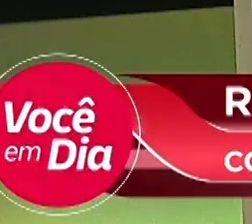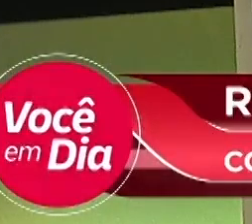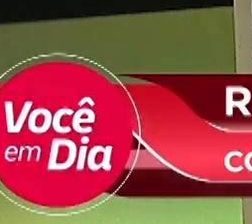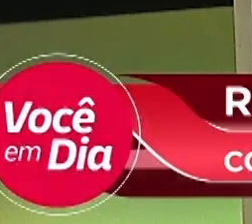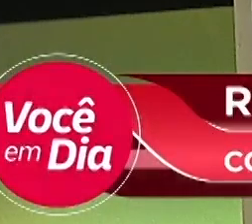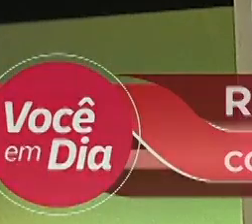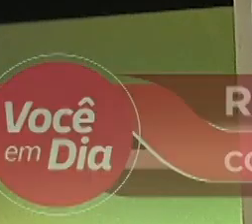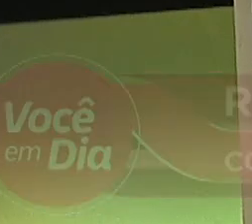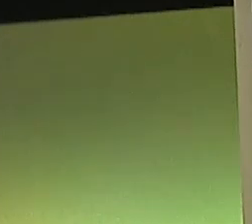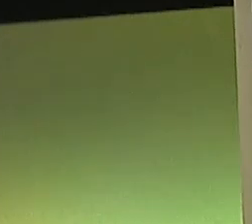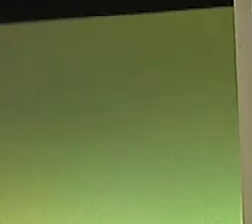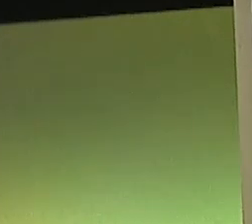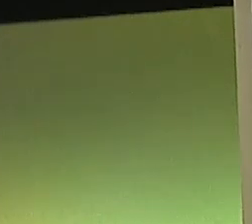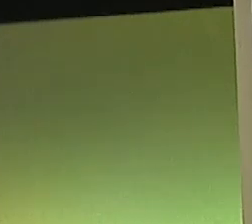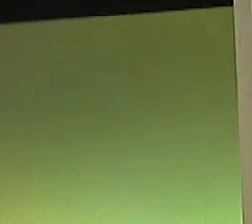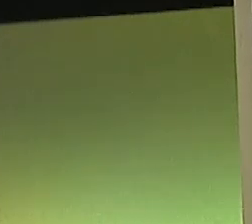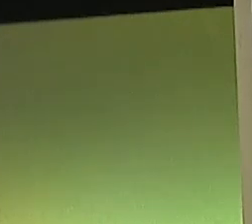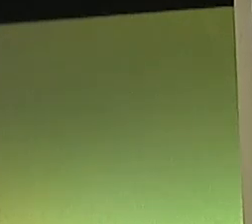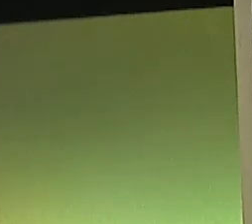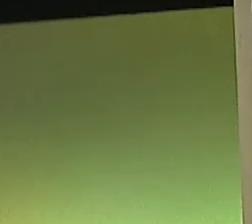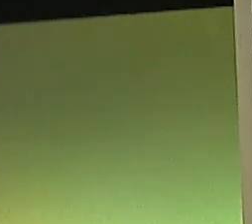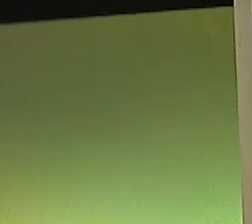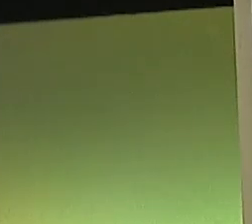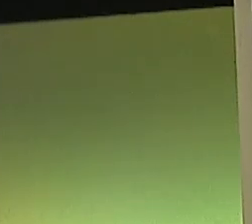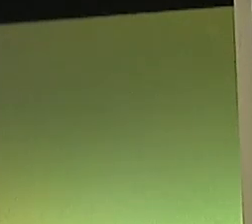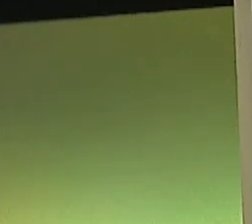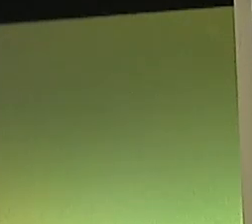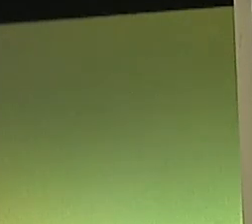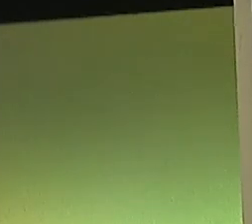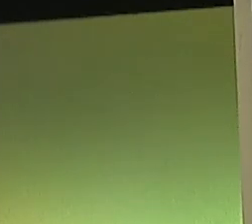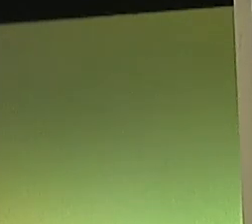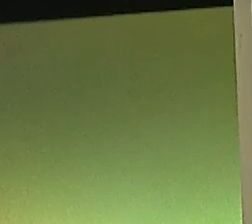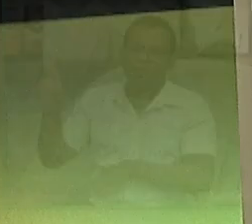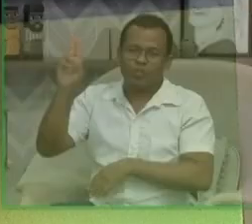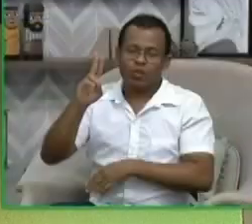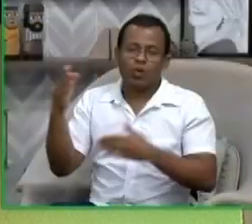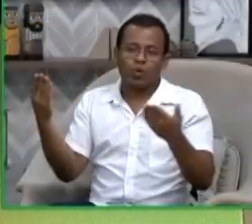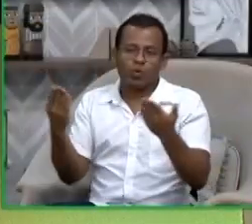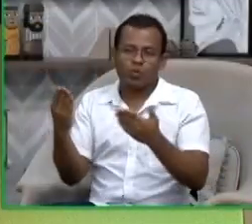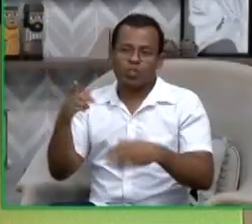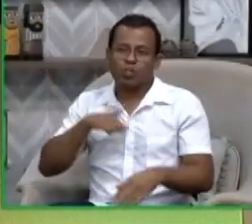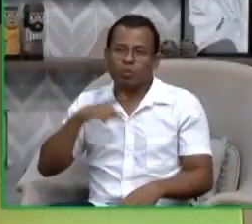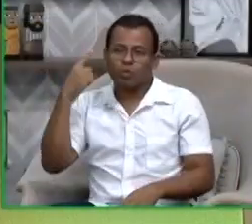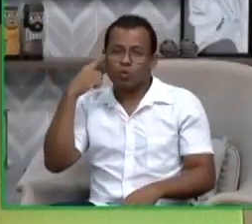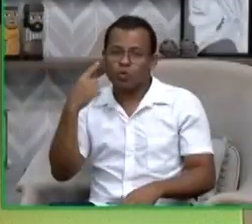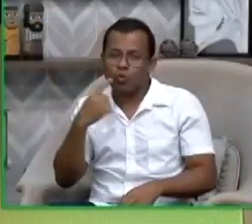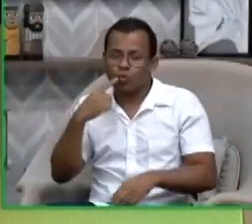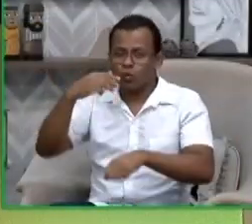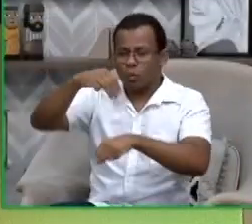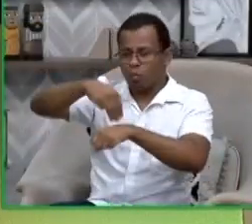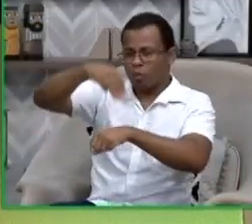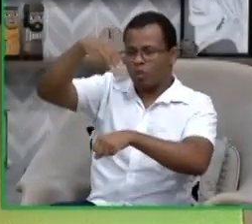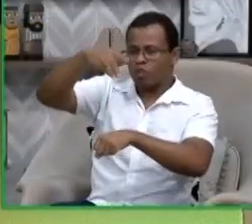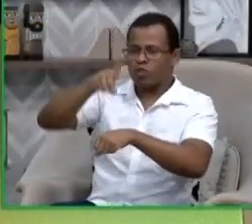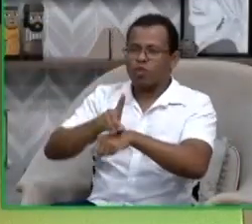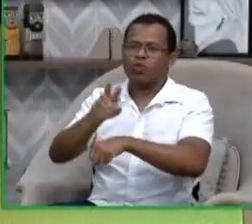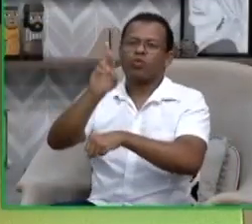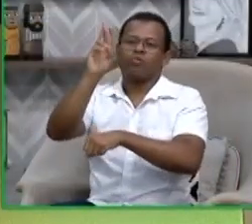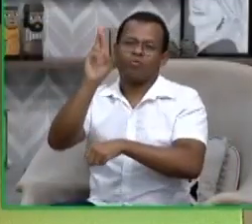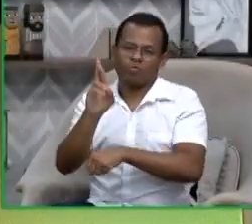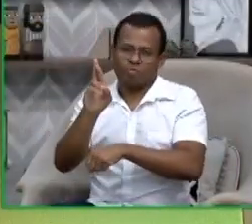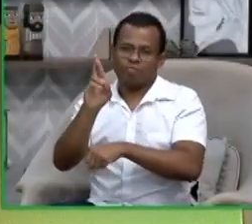Os surdos começaram a chegar nas universidades. Hoje nós temos surdos mestres, doutores,